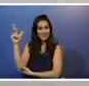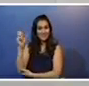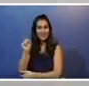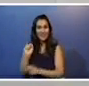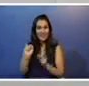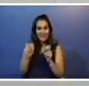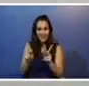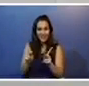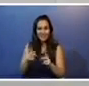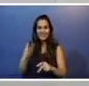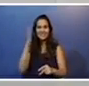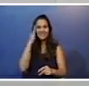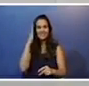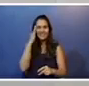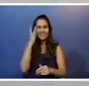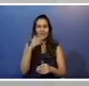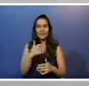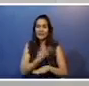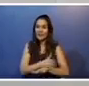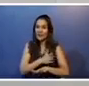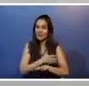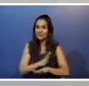ok? Entenderam a tarefinha?